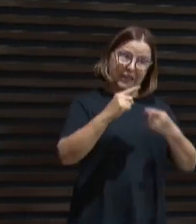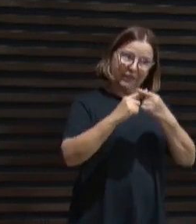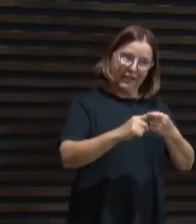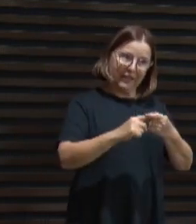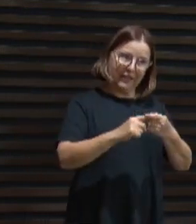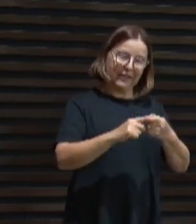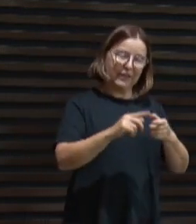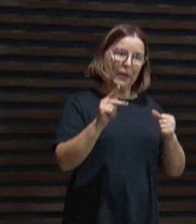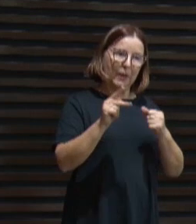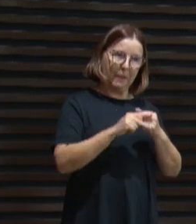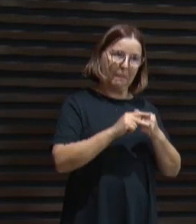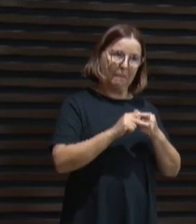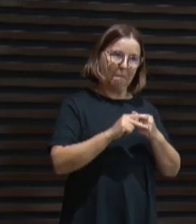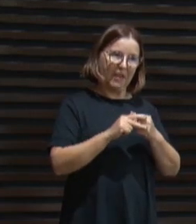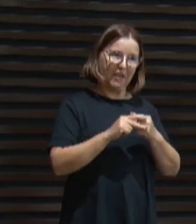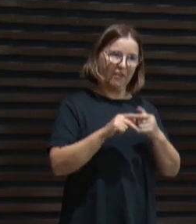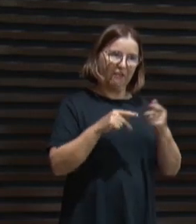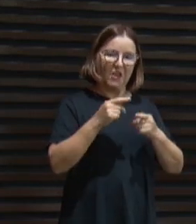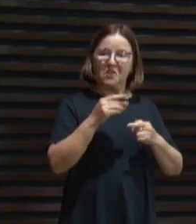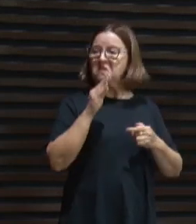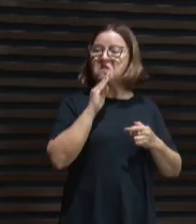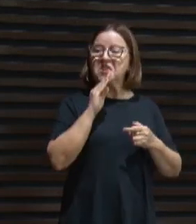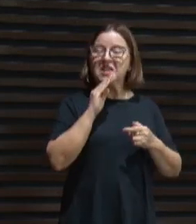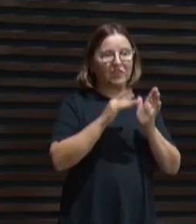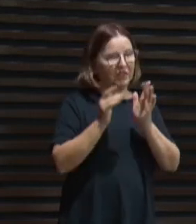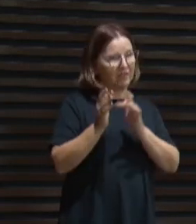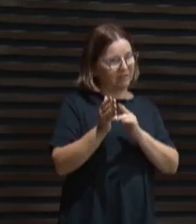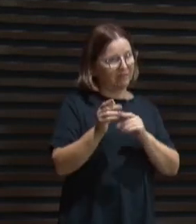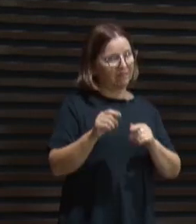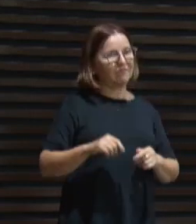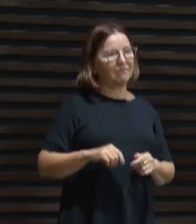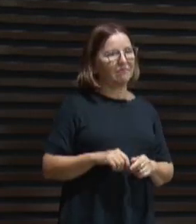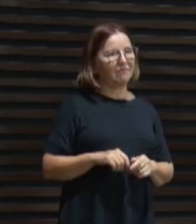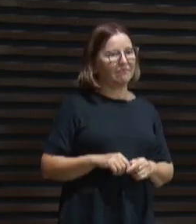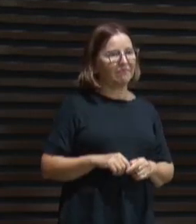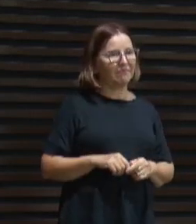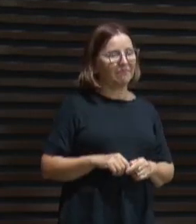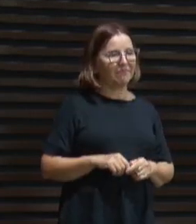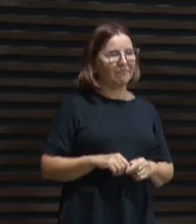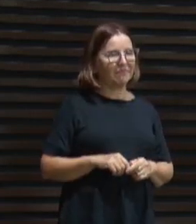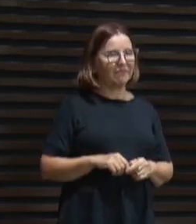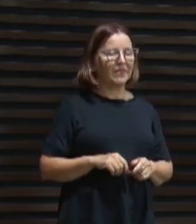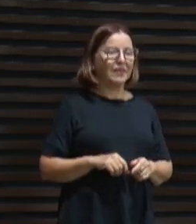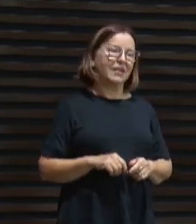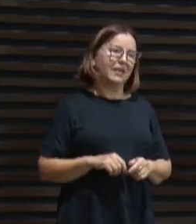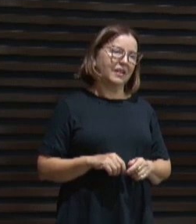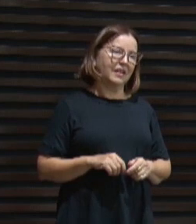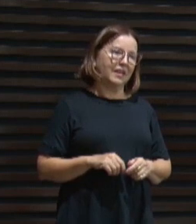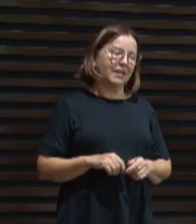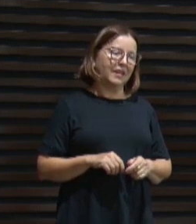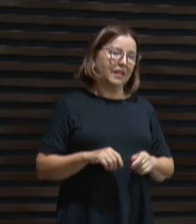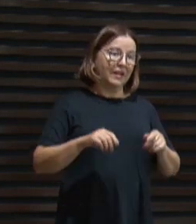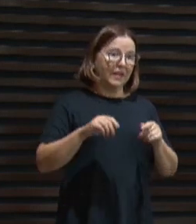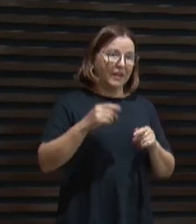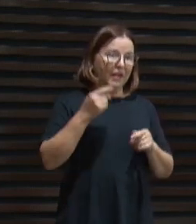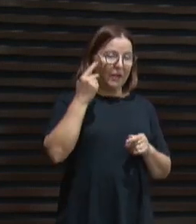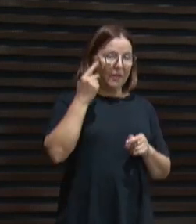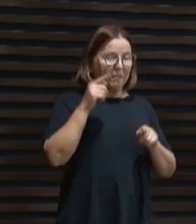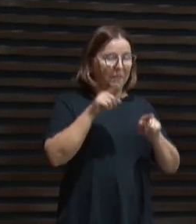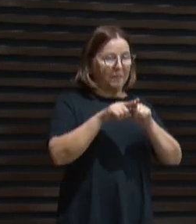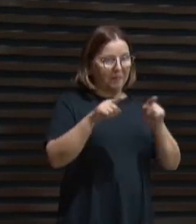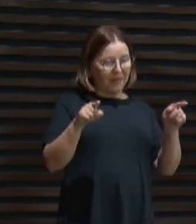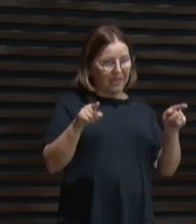quem era o chefe. E Jesus queria mostrar quem era o boçal, quem era o Zé Ninguém, quem